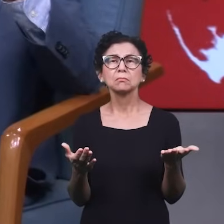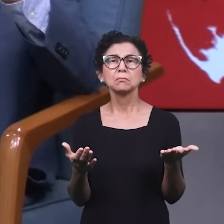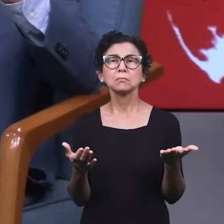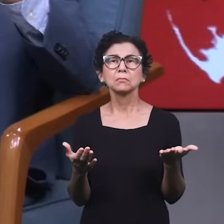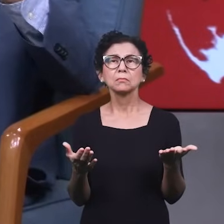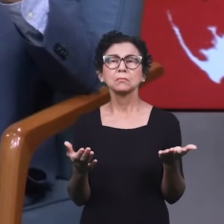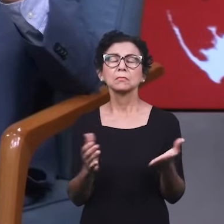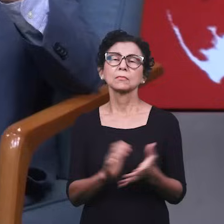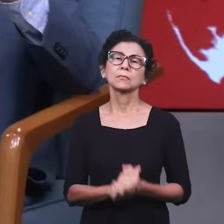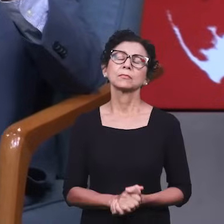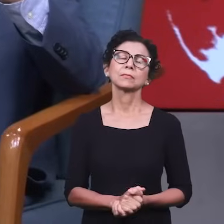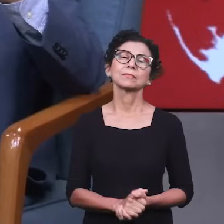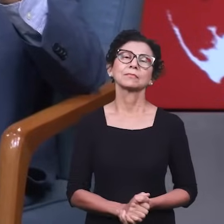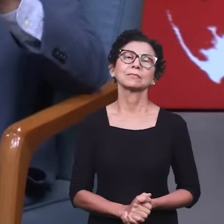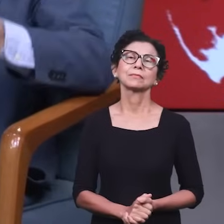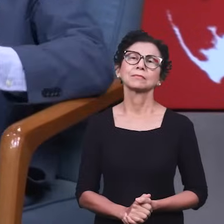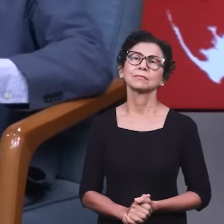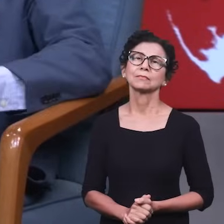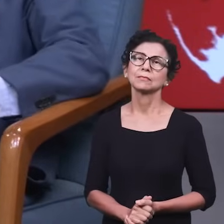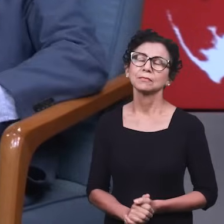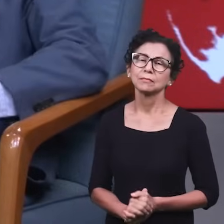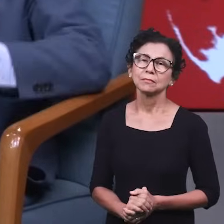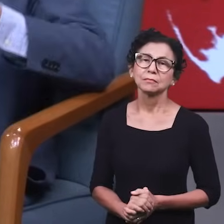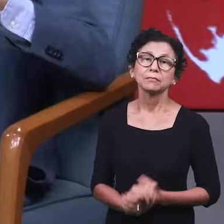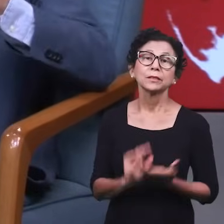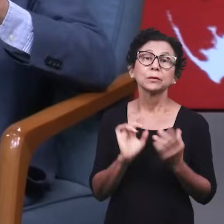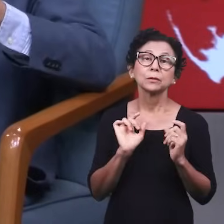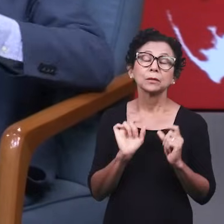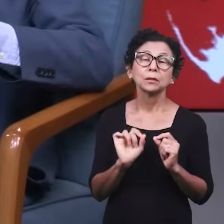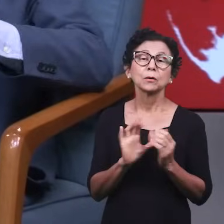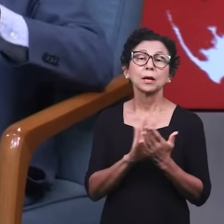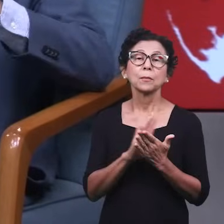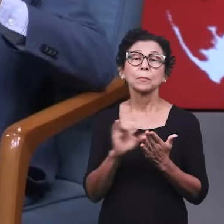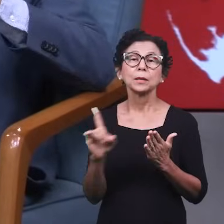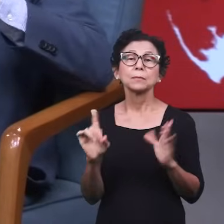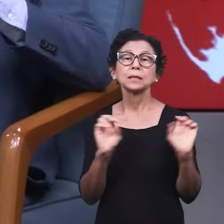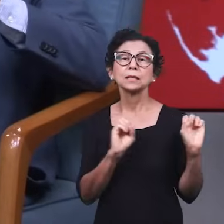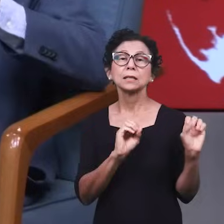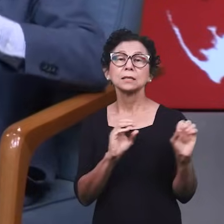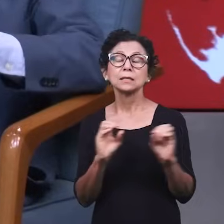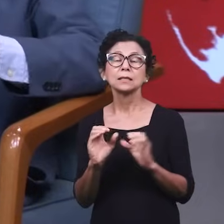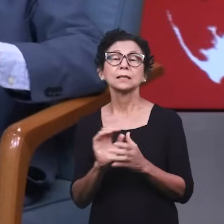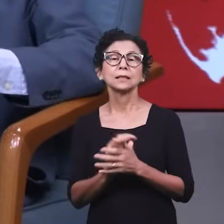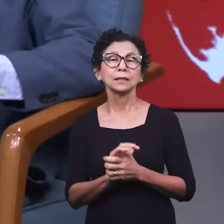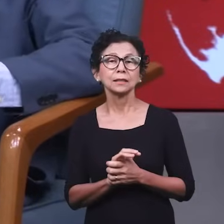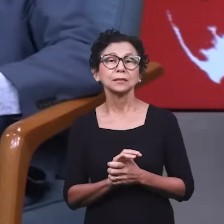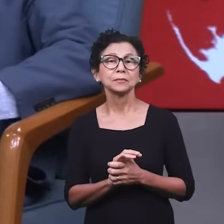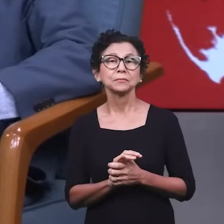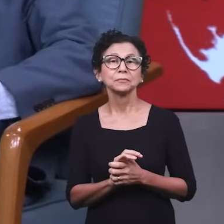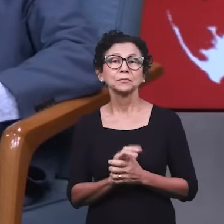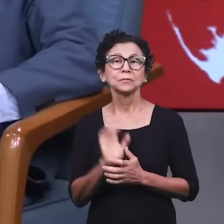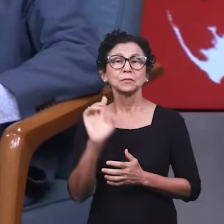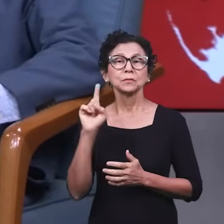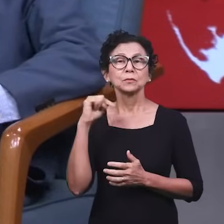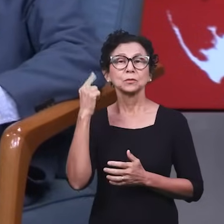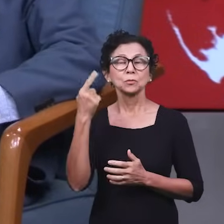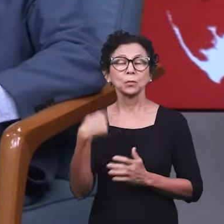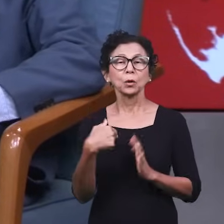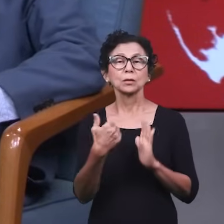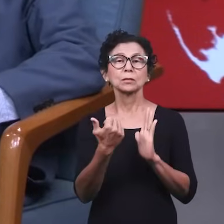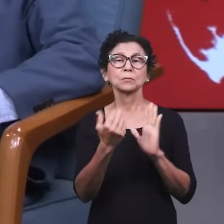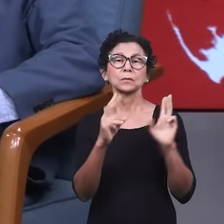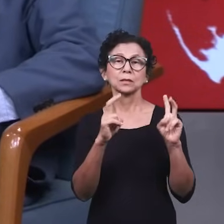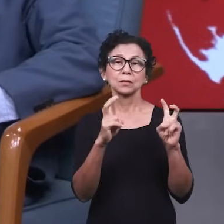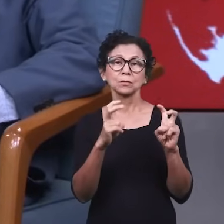Vamos usar, meus irmãos, aquilo que a Bíblia ensina e que são os próximos assuntos nossos aqui